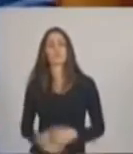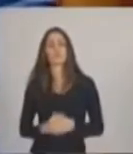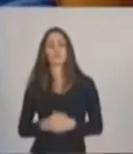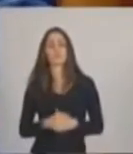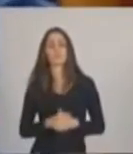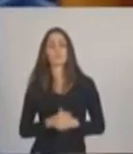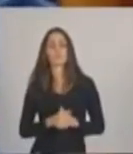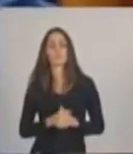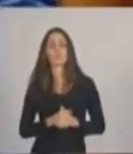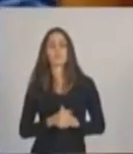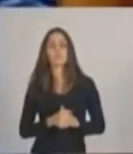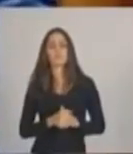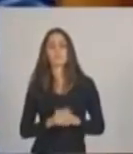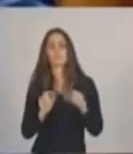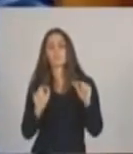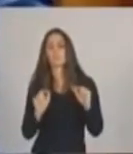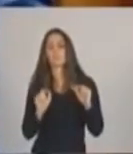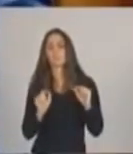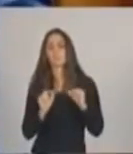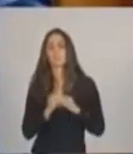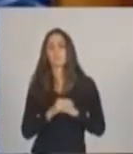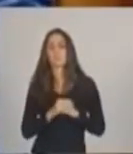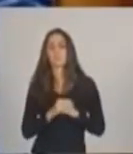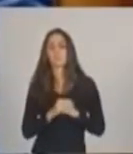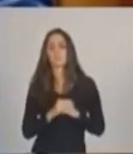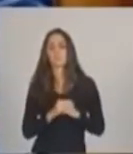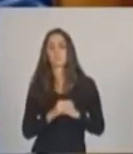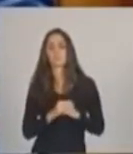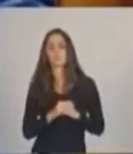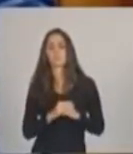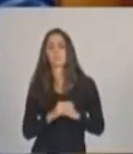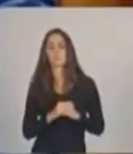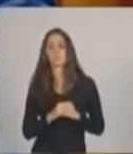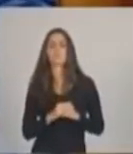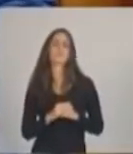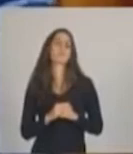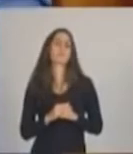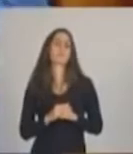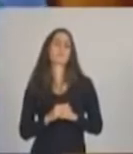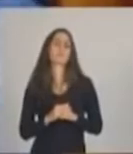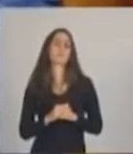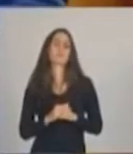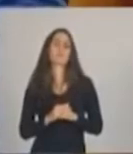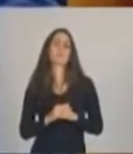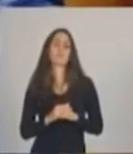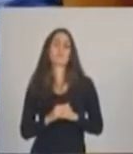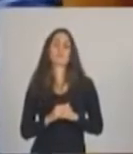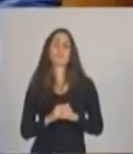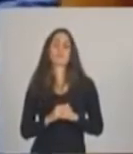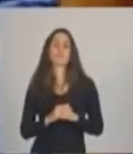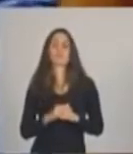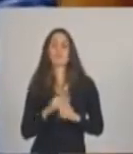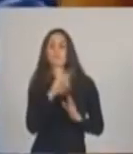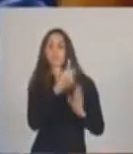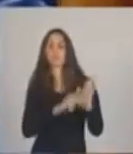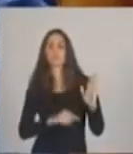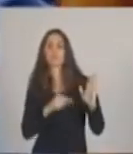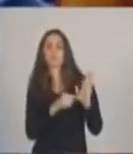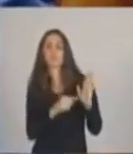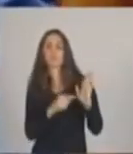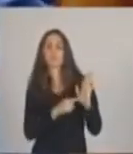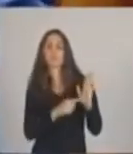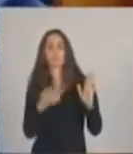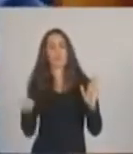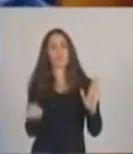insanável, é que até mesmo em relação ao Código de Consumidor, o projeto ele inova estabelecendo